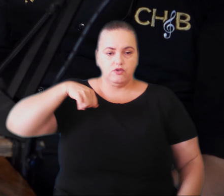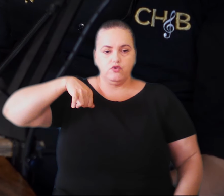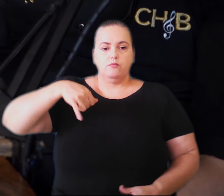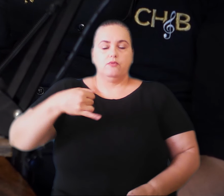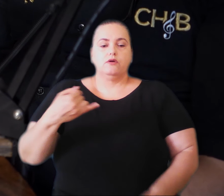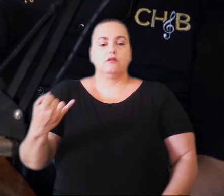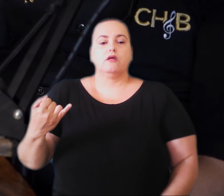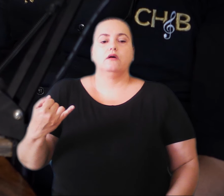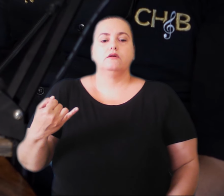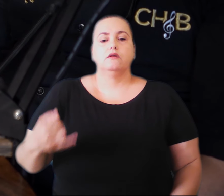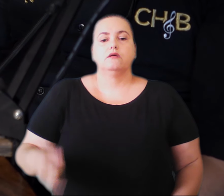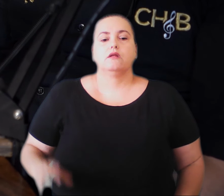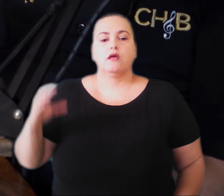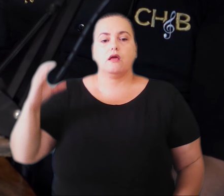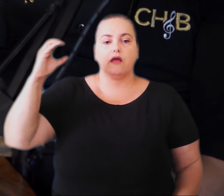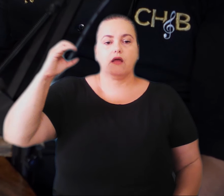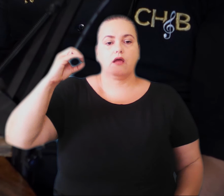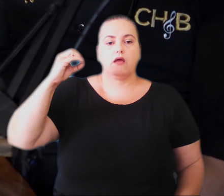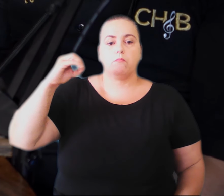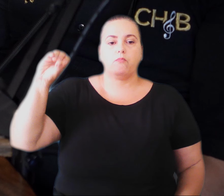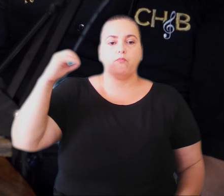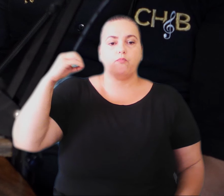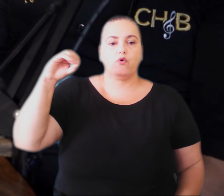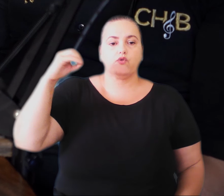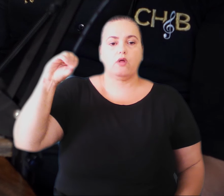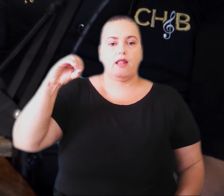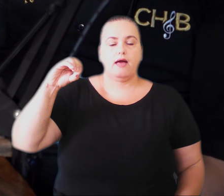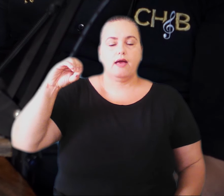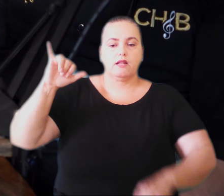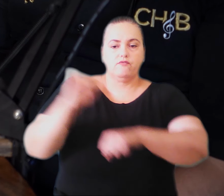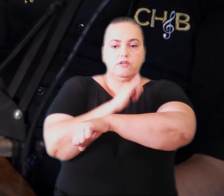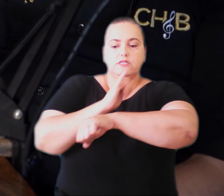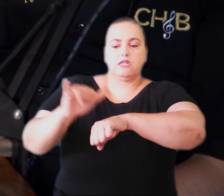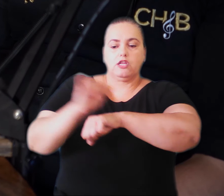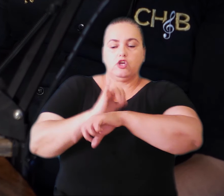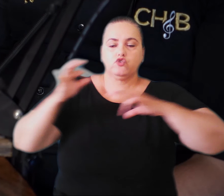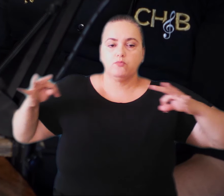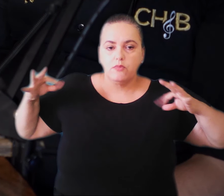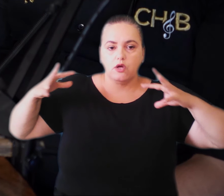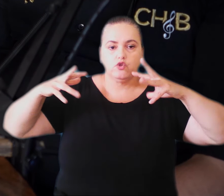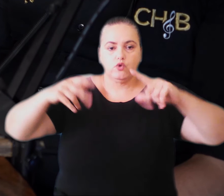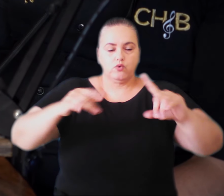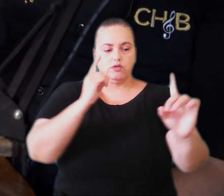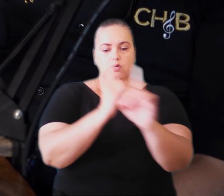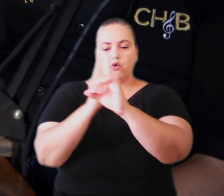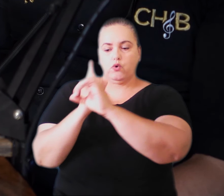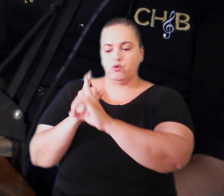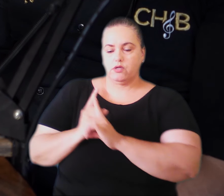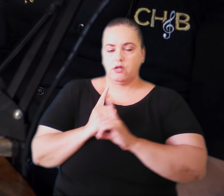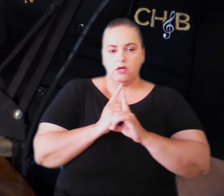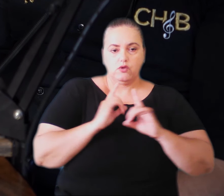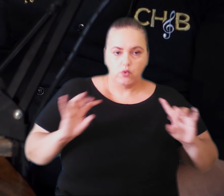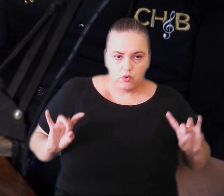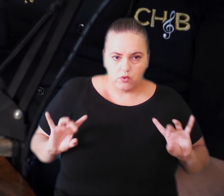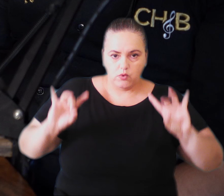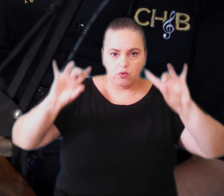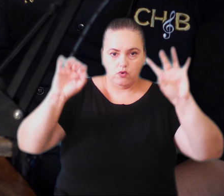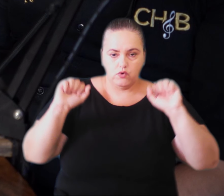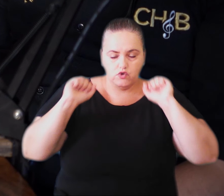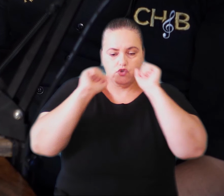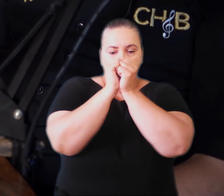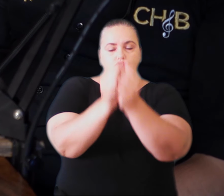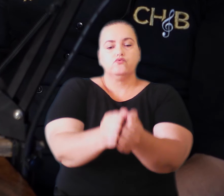Crioulo. Em Porto Alegre seria um ponto estratégico para todos. E fazer esse especial com todos lá